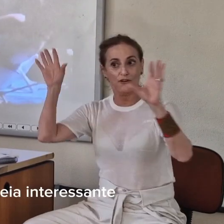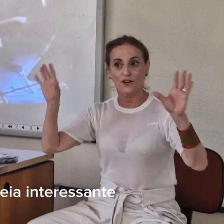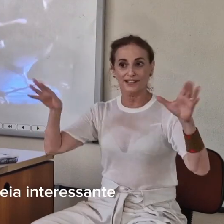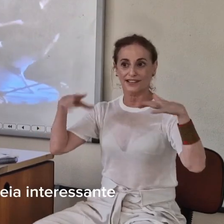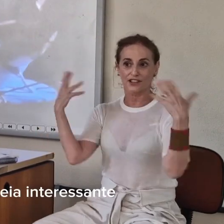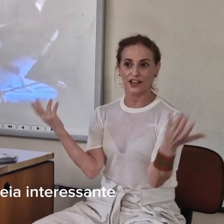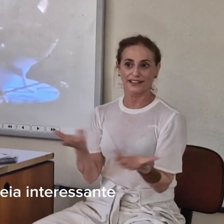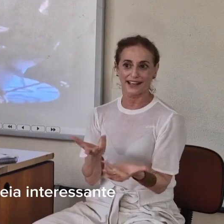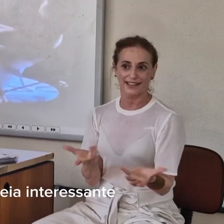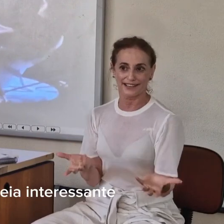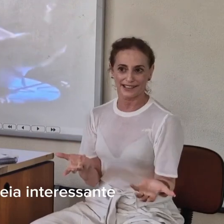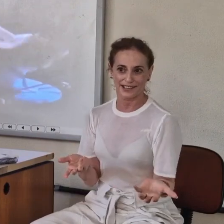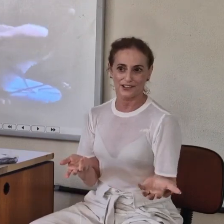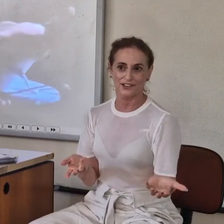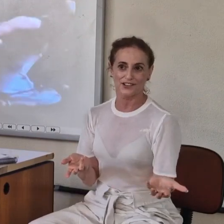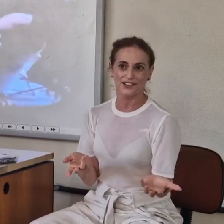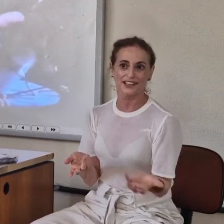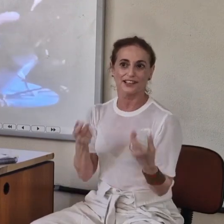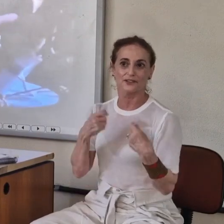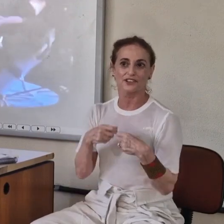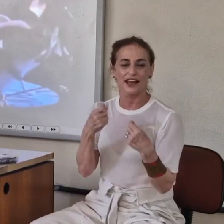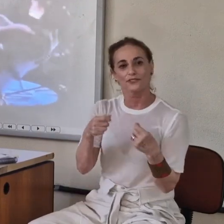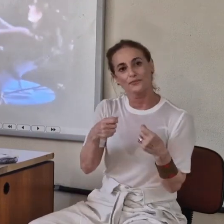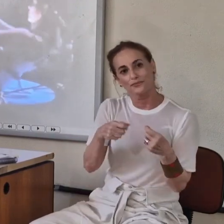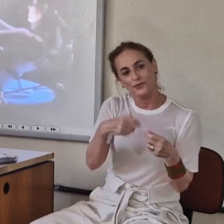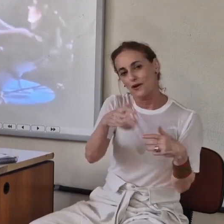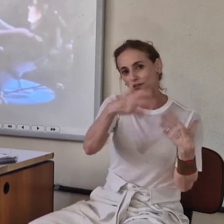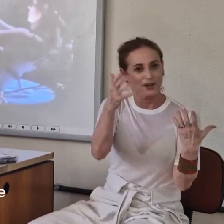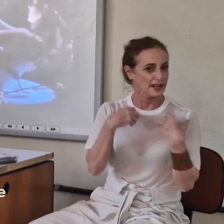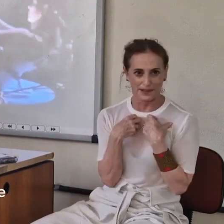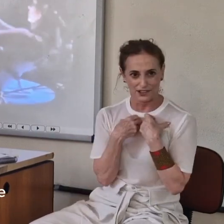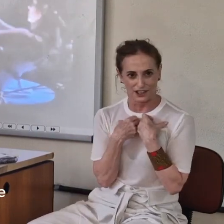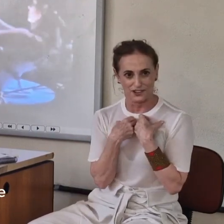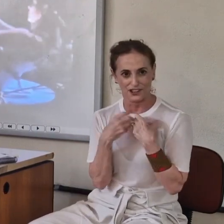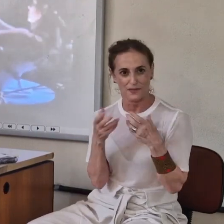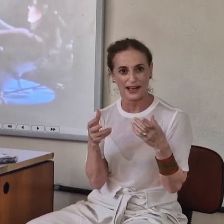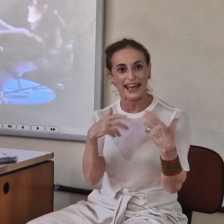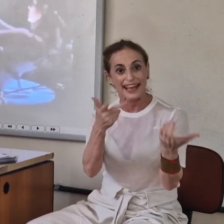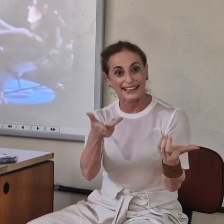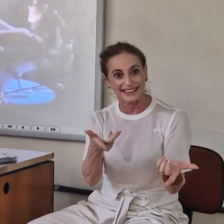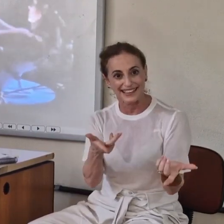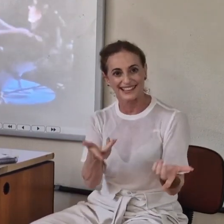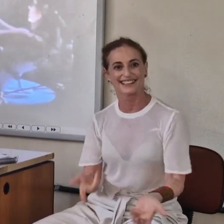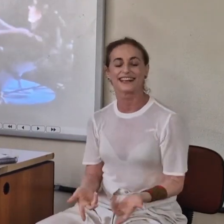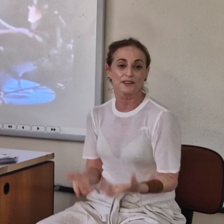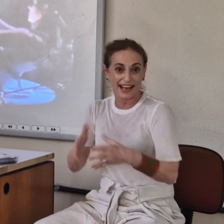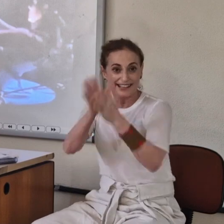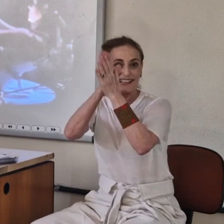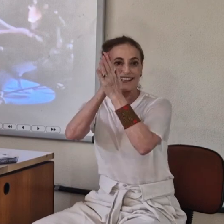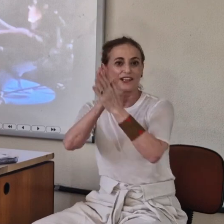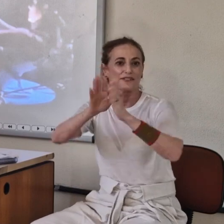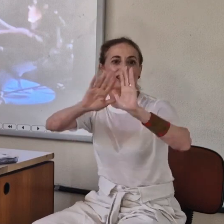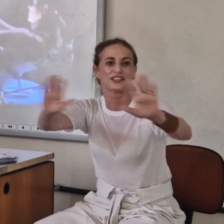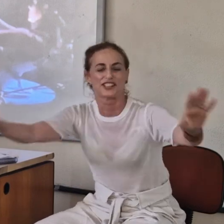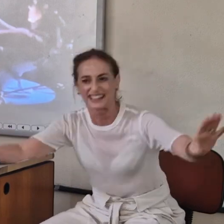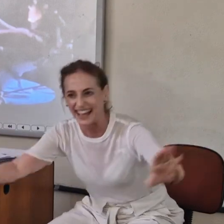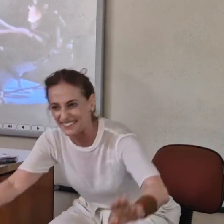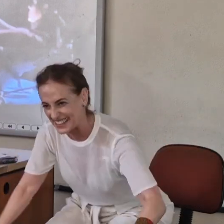Uma outra coisa, eles acharam a ideia interessante e queriam usar numa outra... Não era pra gente. Ah, tá.